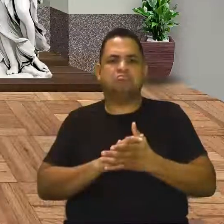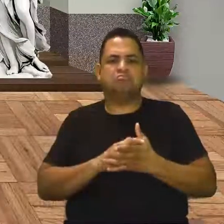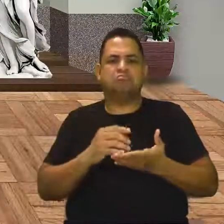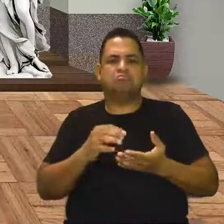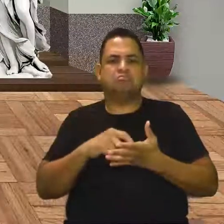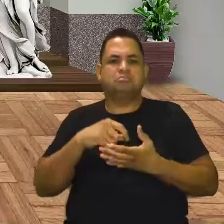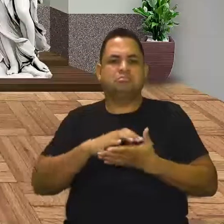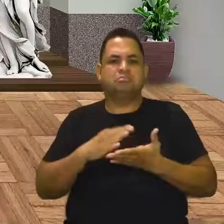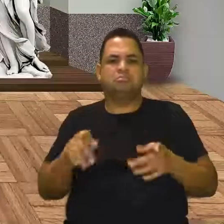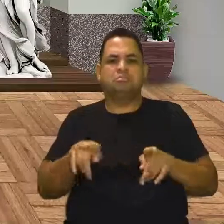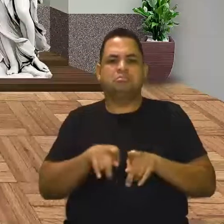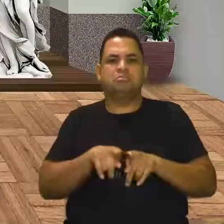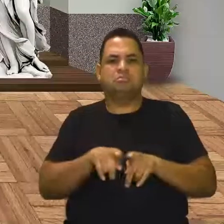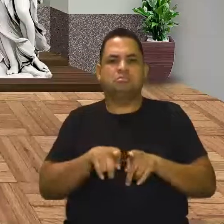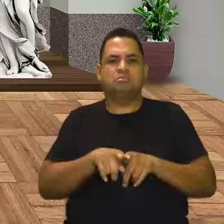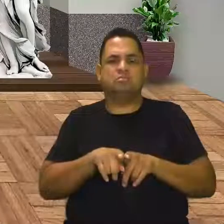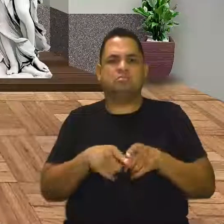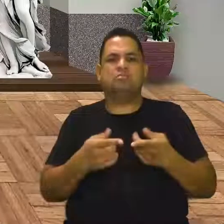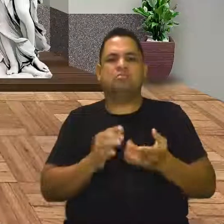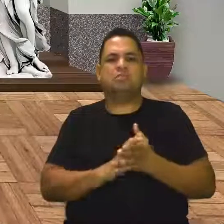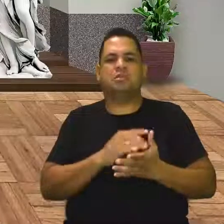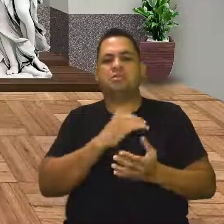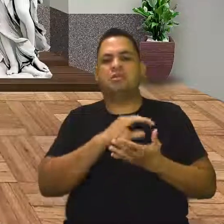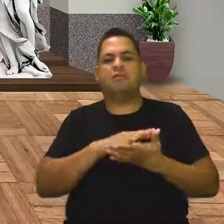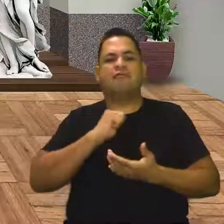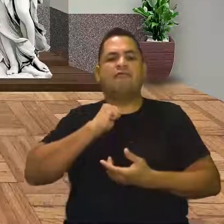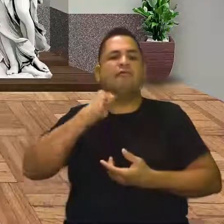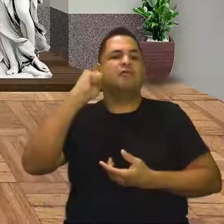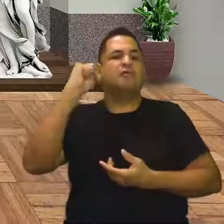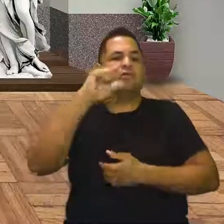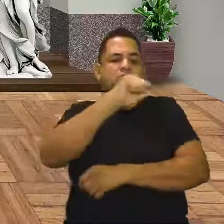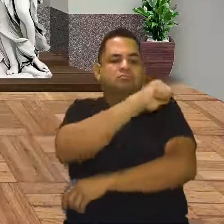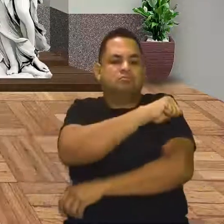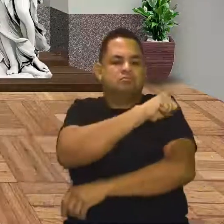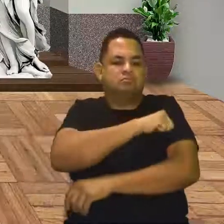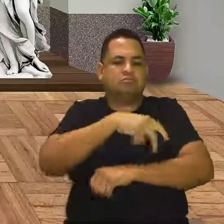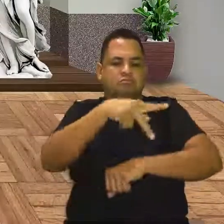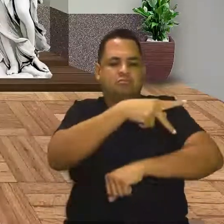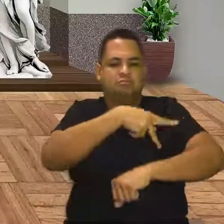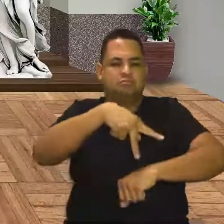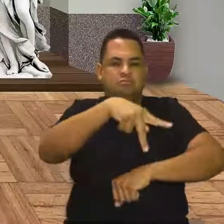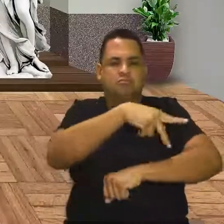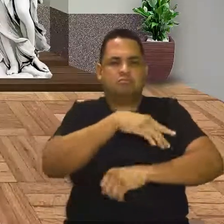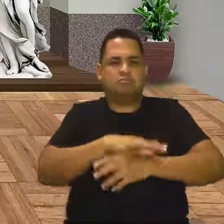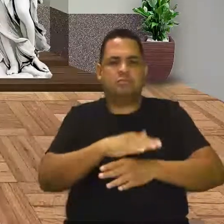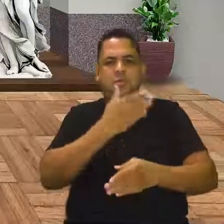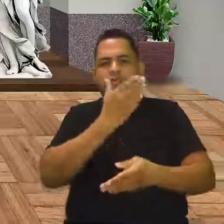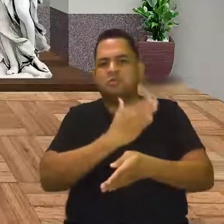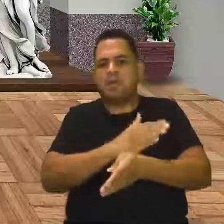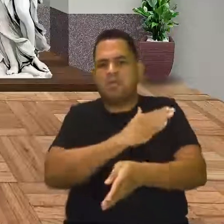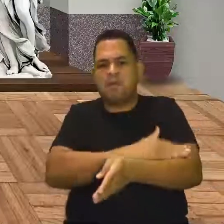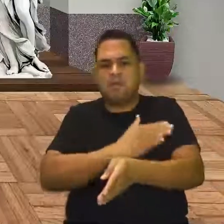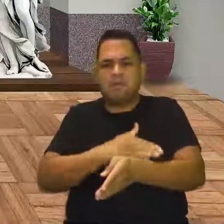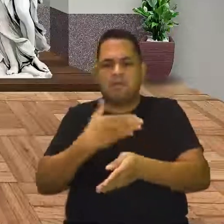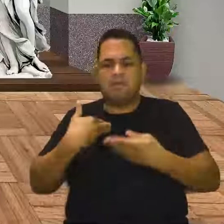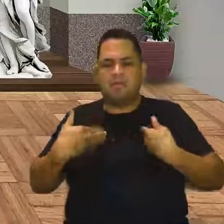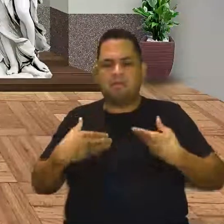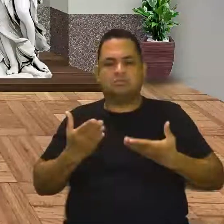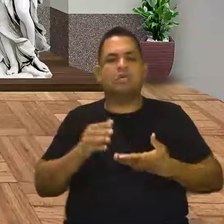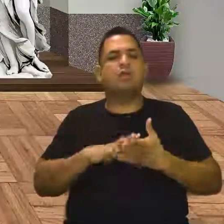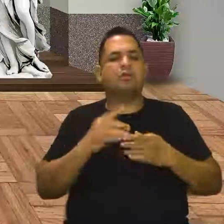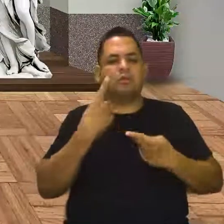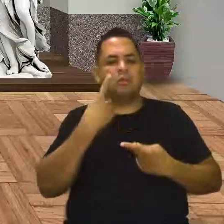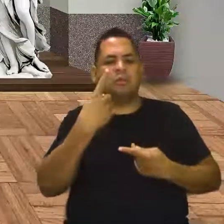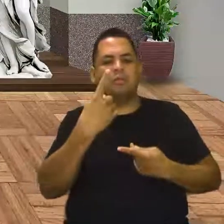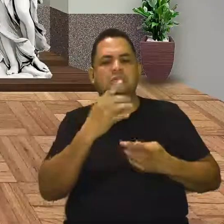1792, ele vai ser enforcado na Praça Tiradentes, no Rio de Janeiro, e depois esquartejado. Isso na frente de todo